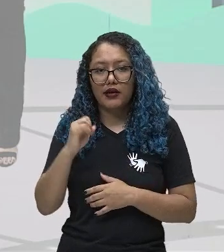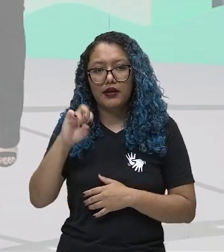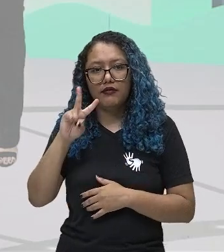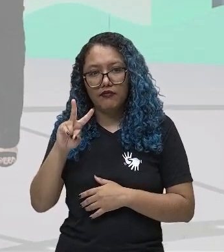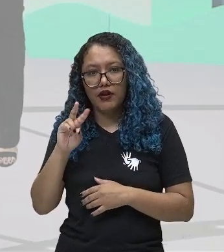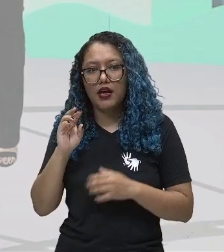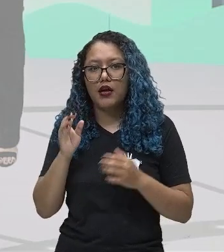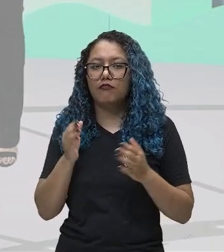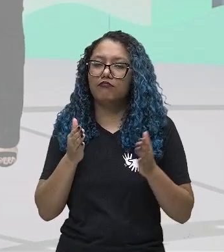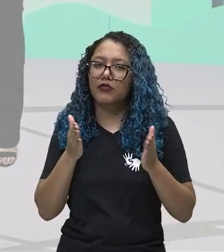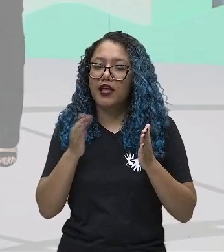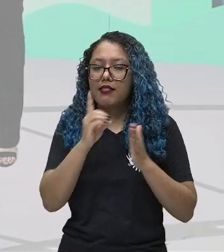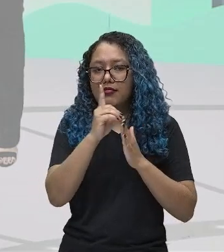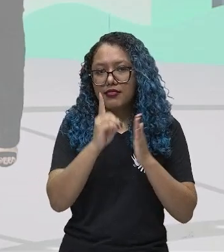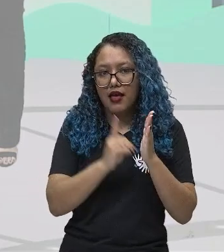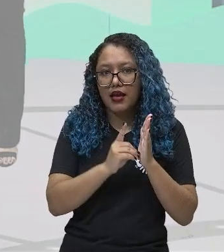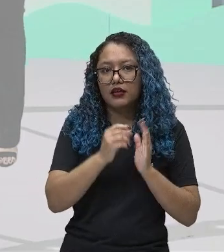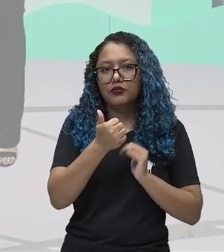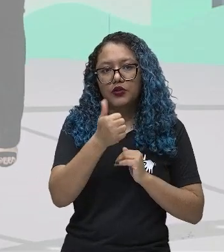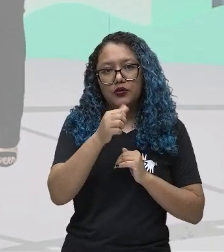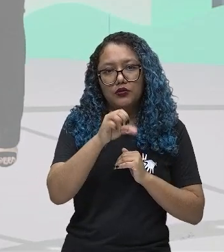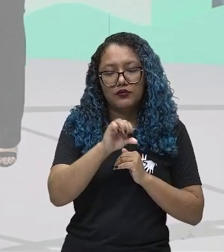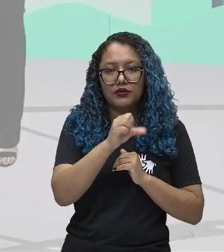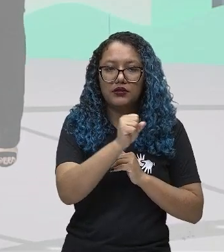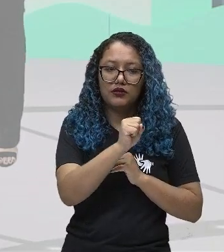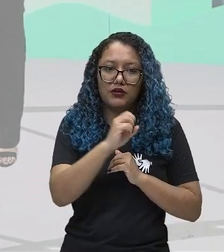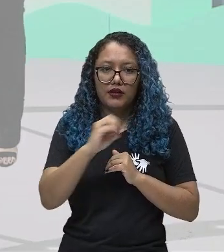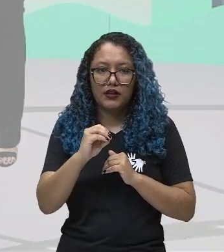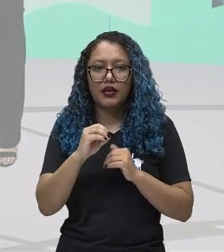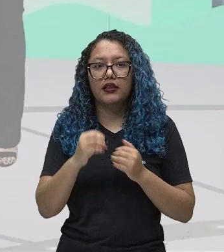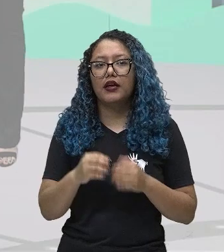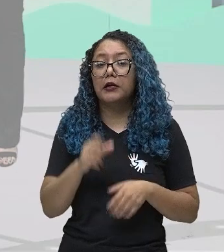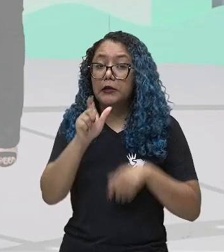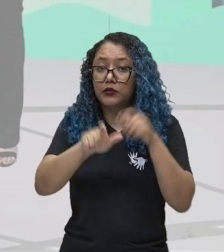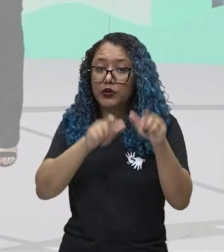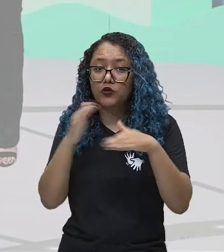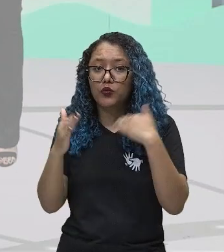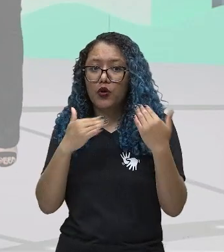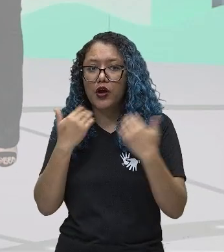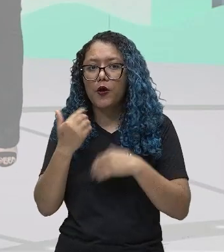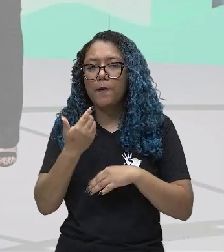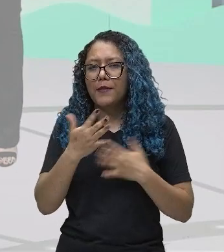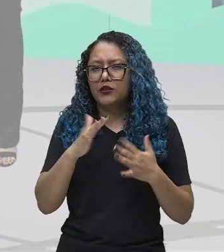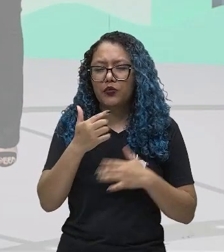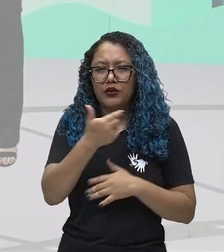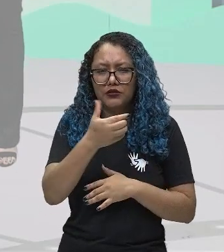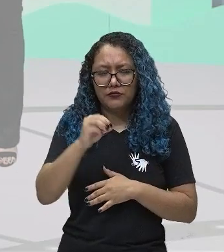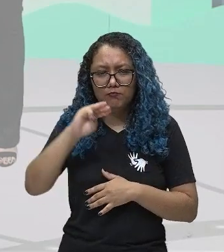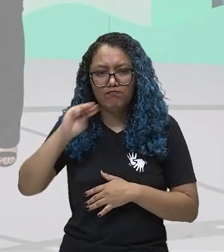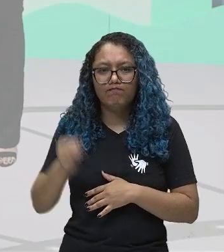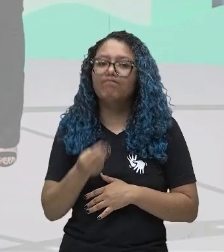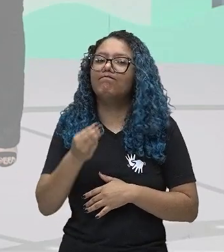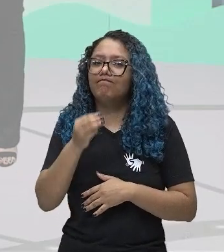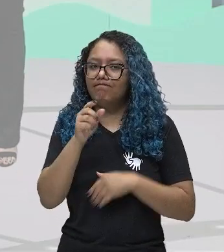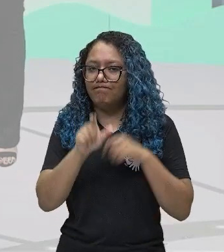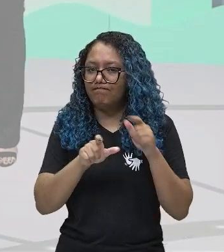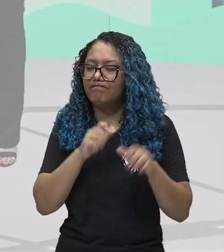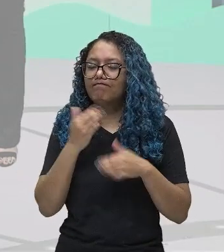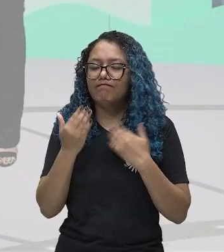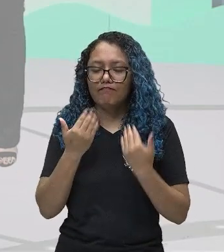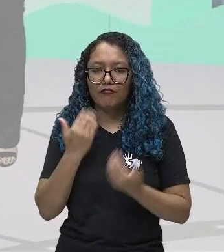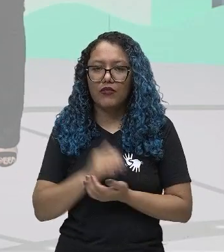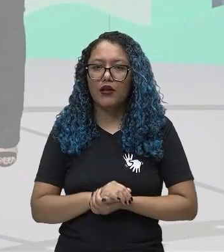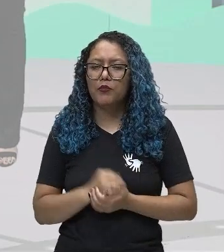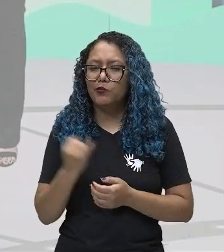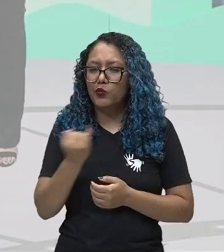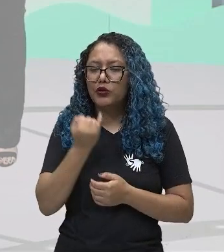na década de 80. E o número de mortes é de aproximadamente 20 milhões de pessoas. É importante a gente